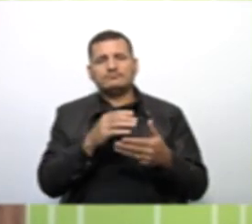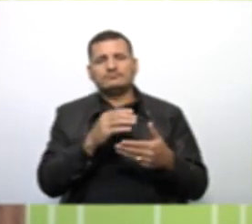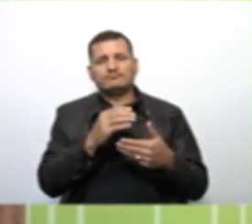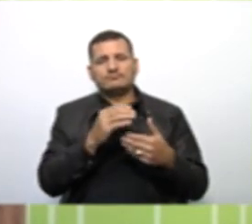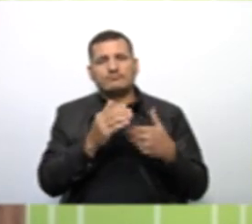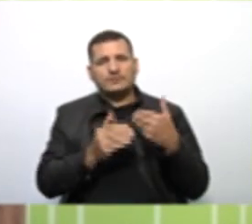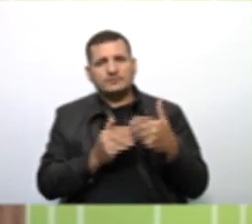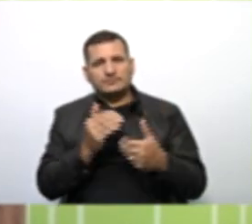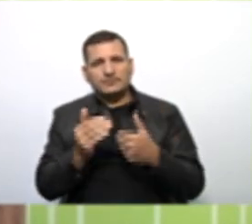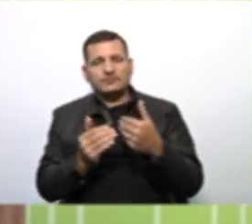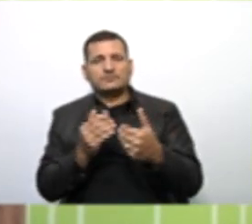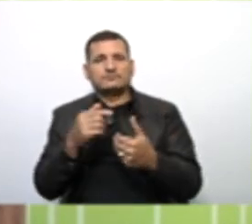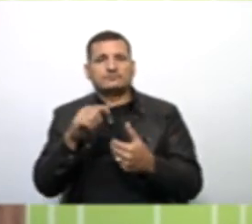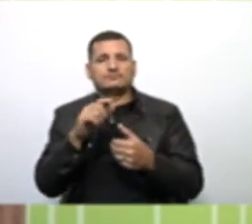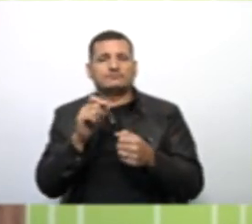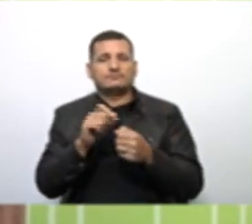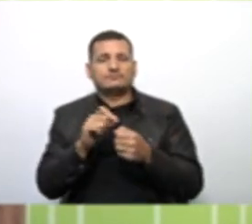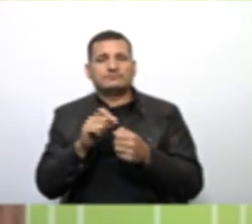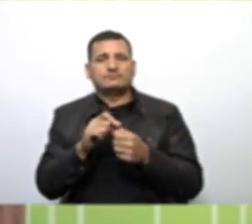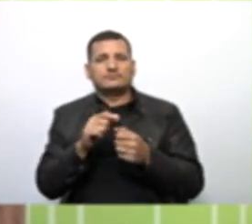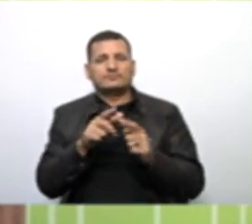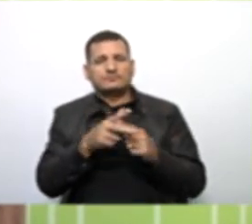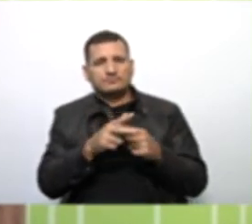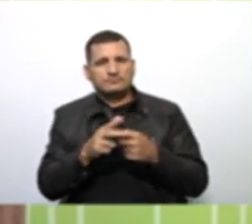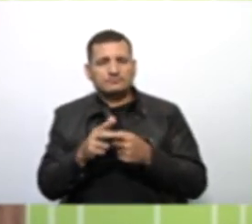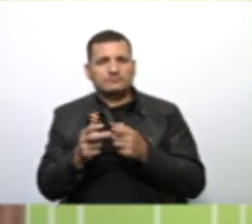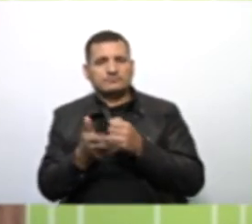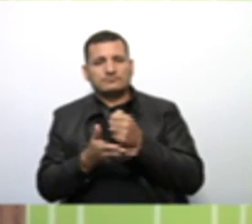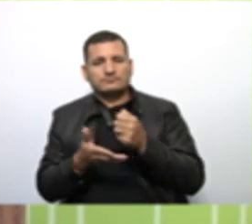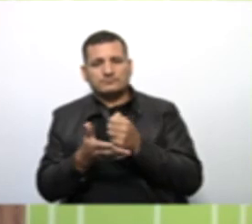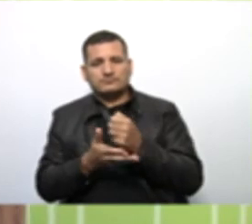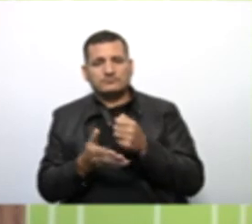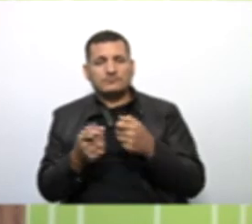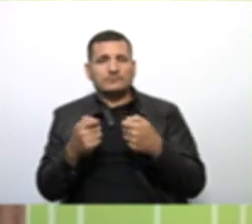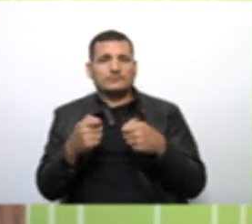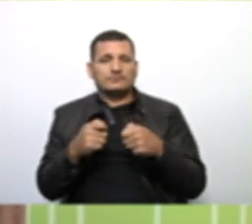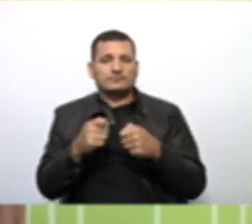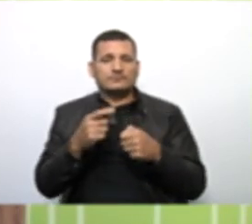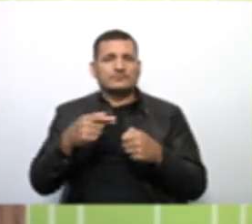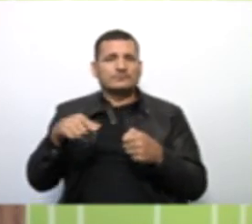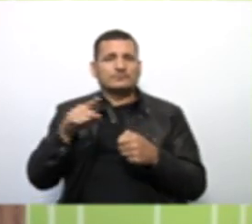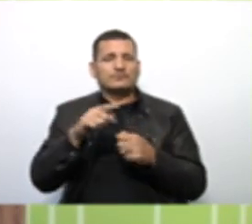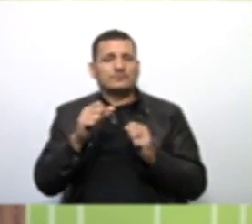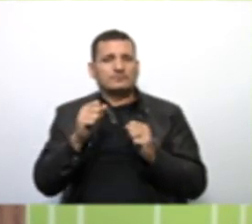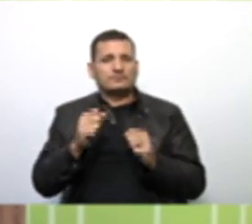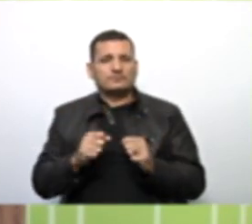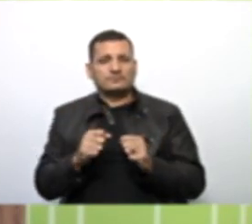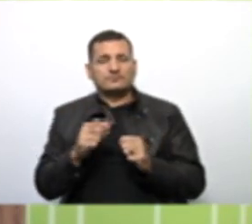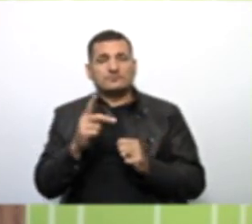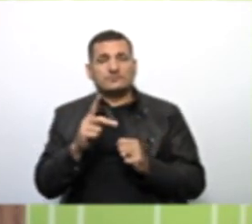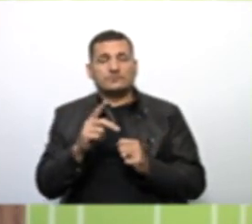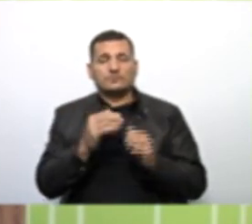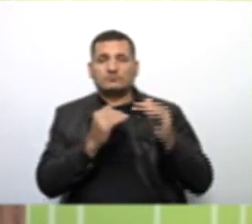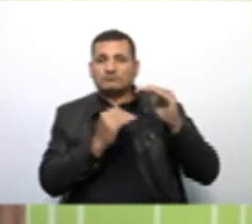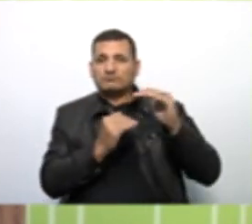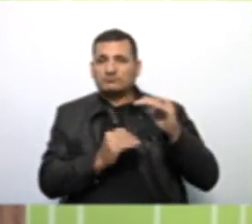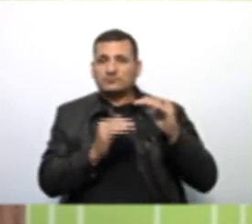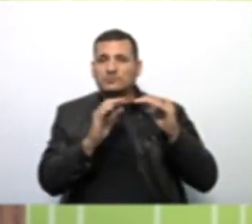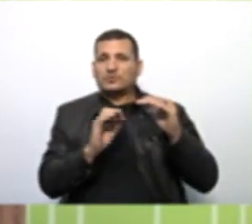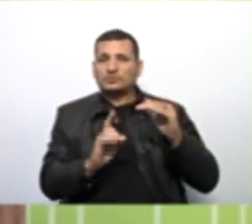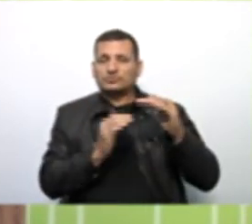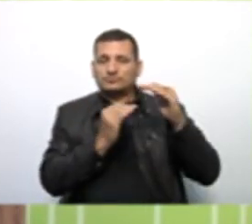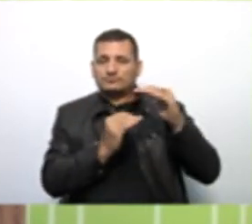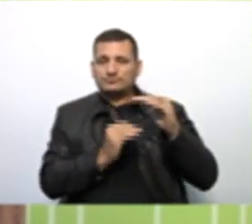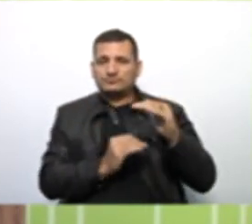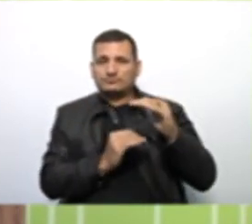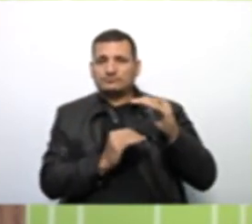necessários para você executar toda uma configuração básica e necessária para você poder pegar o seu script e colocar ele